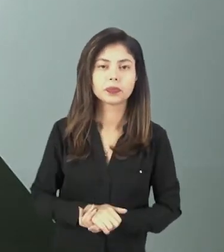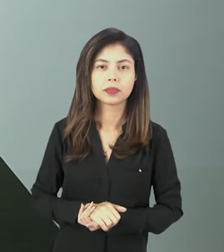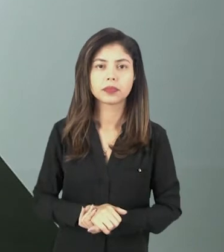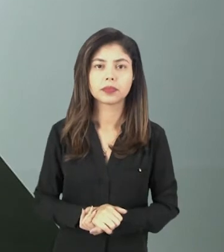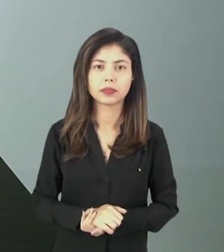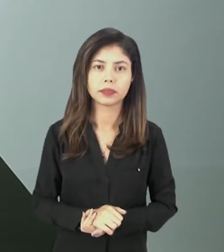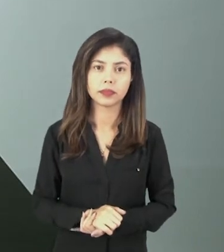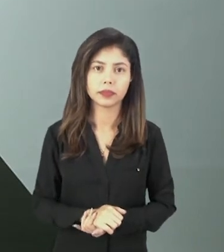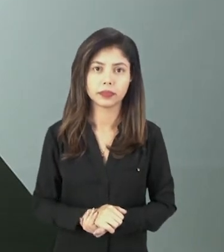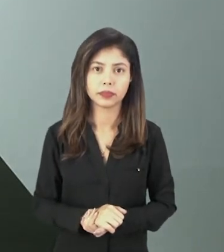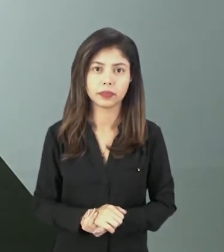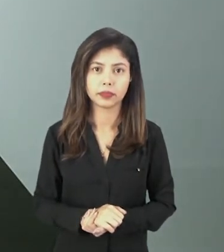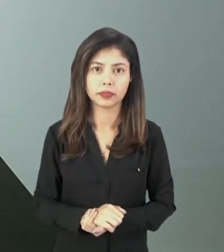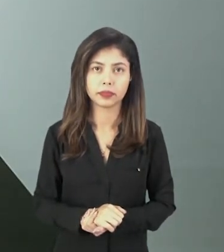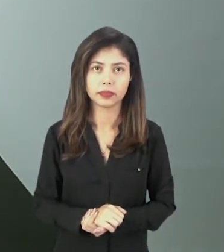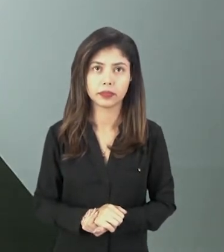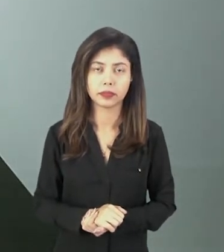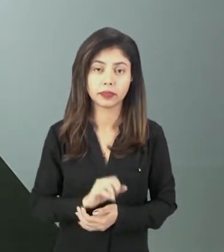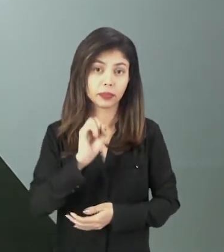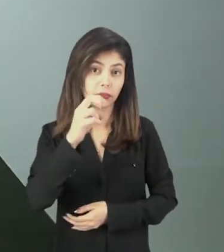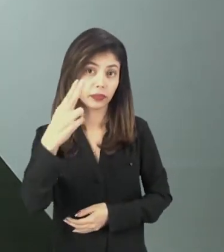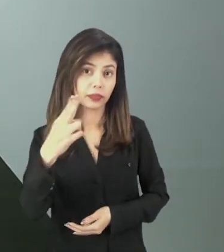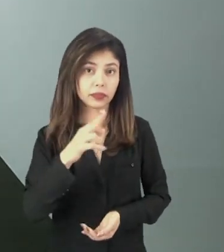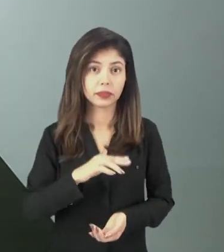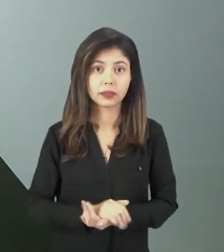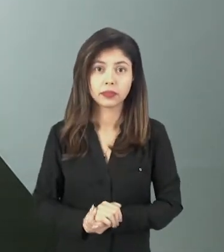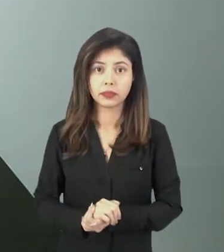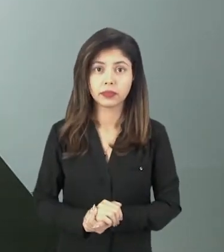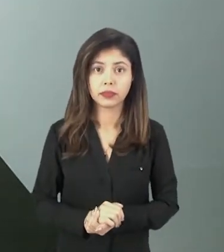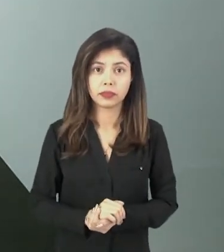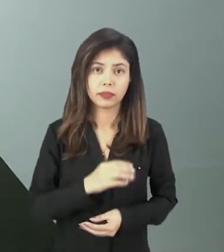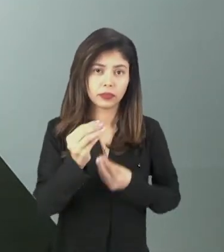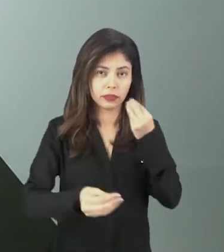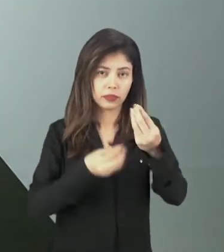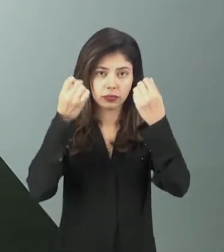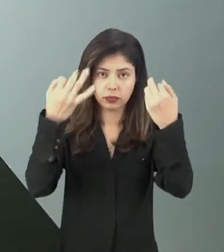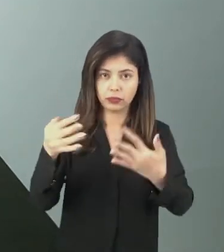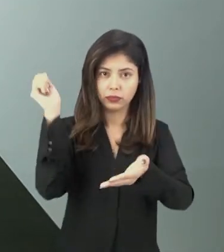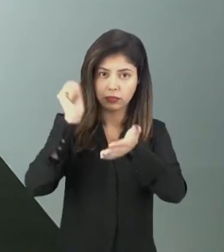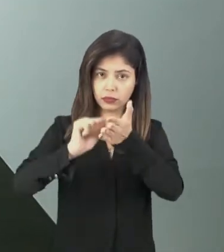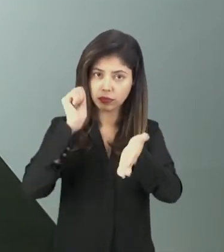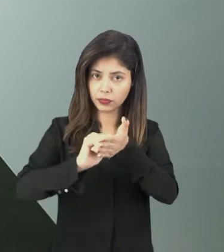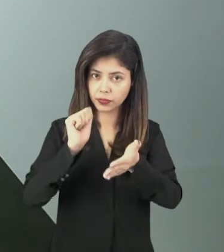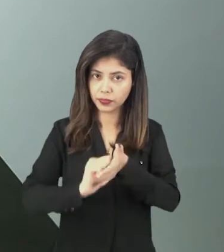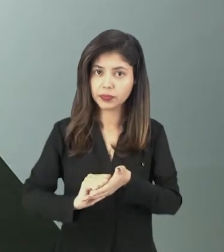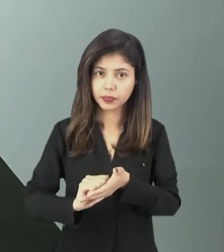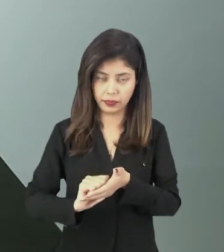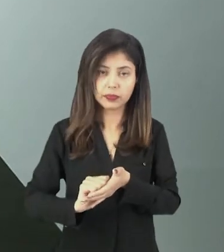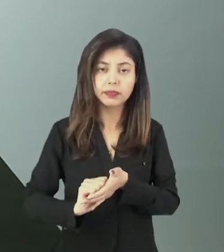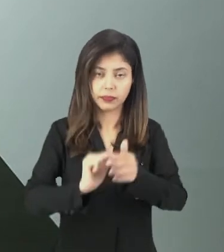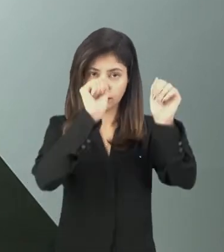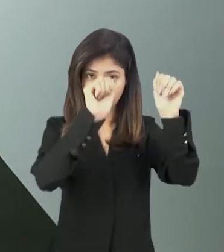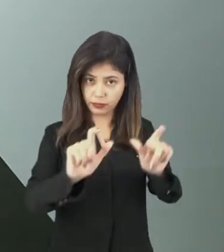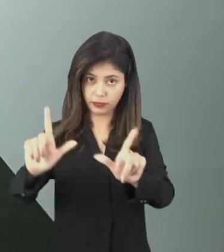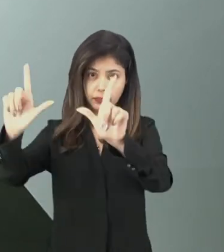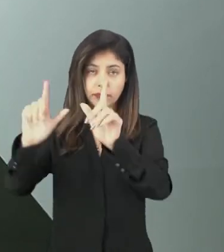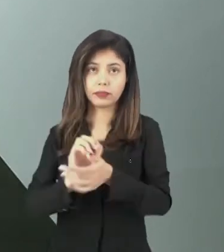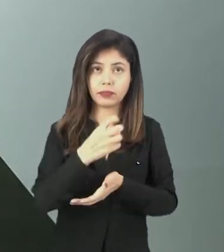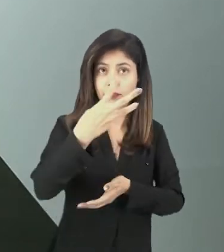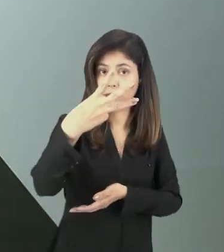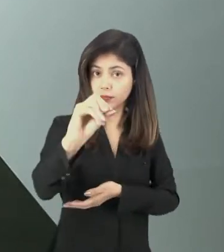e essa é a minha resposta ou seja né como está escrito ali na telinha